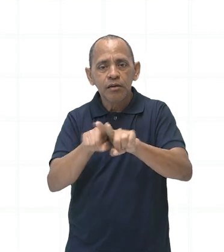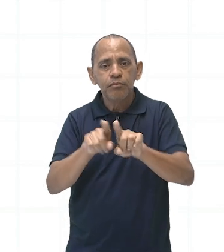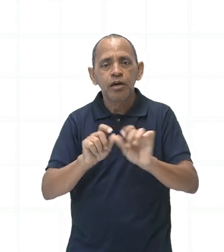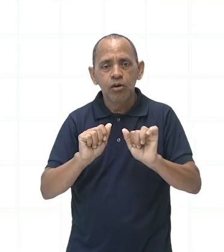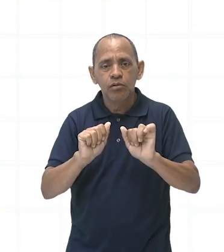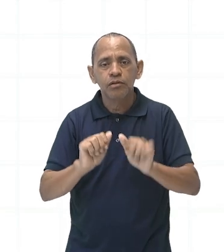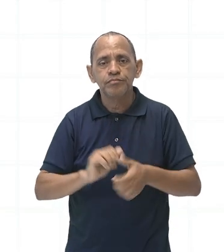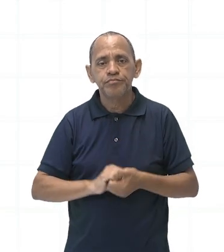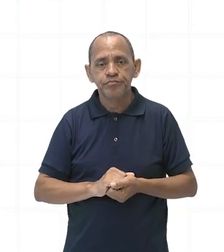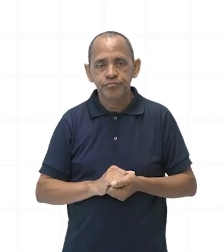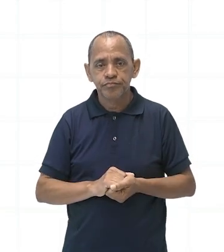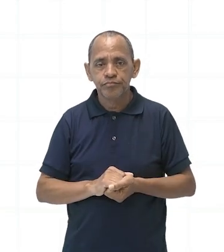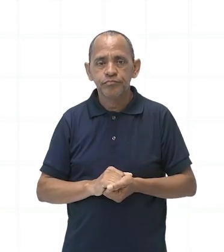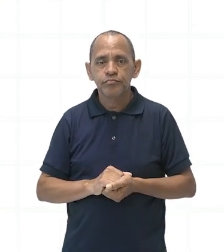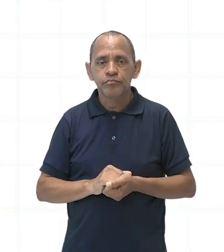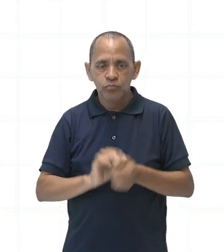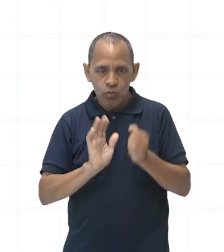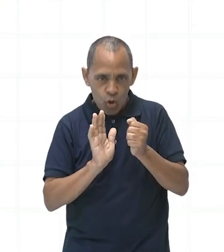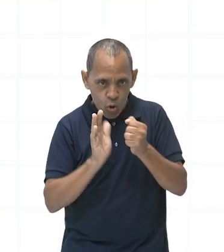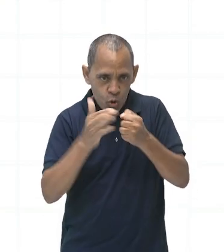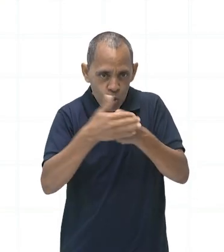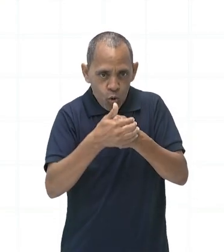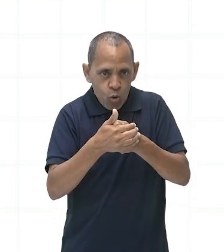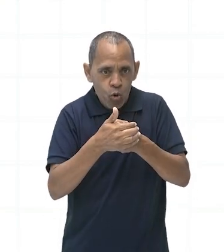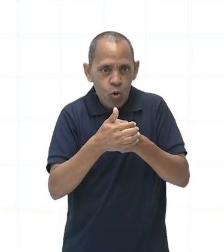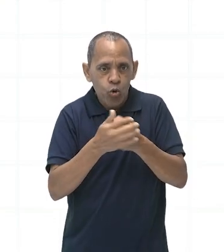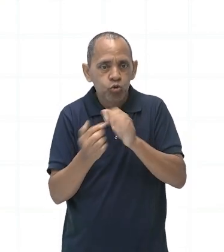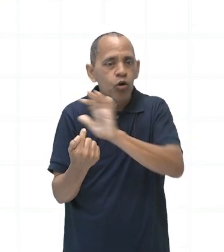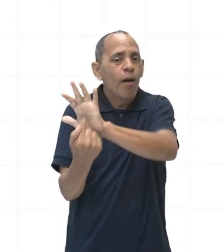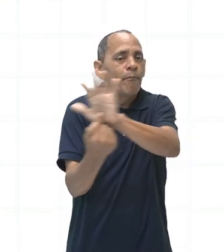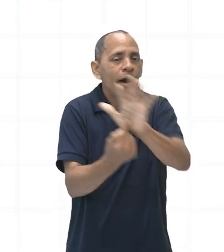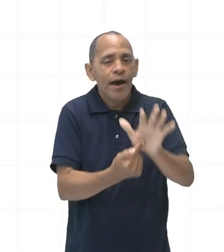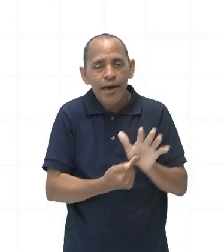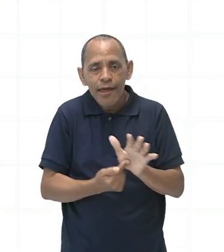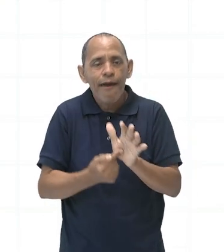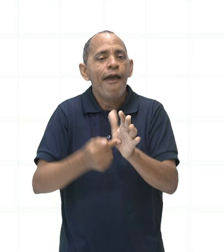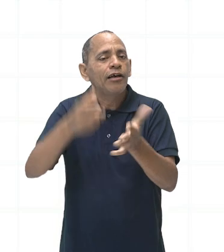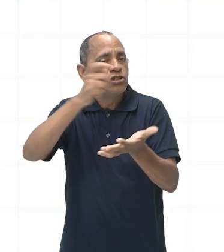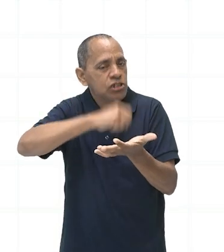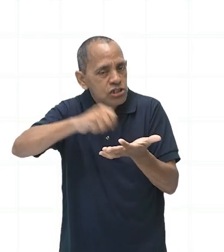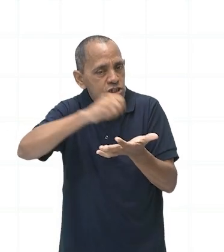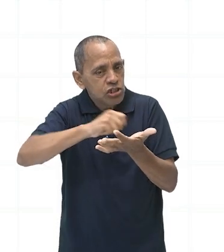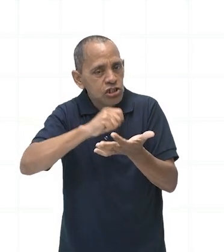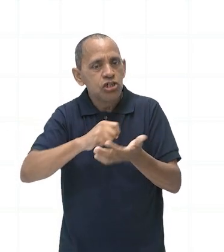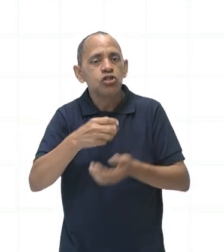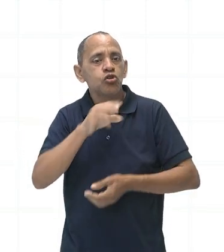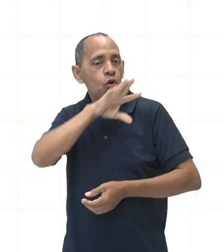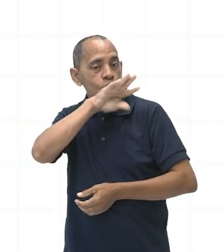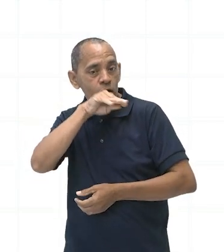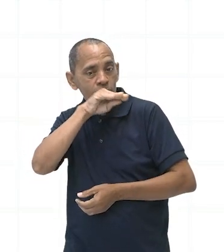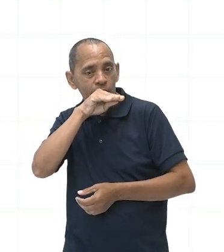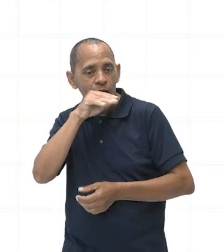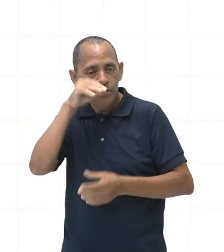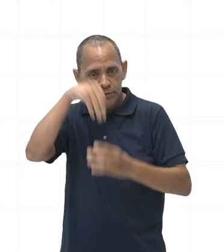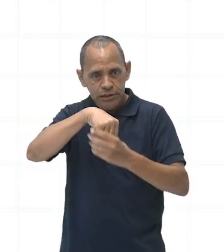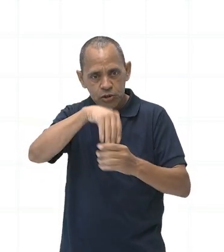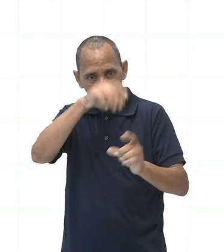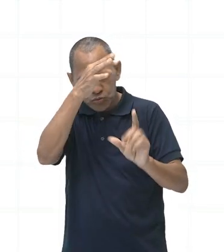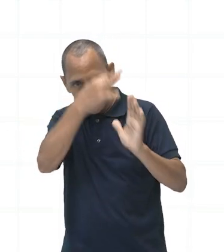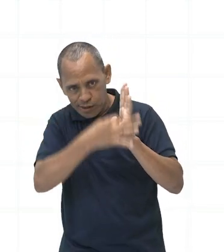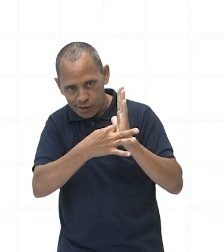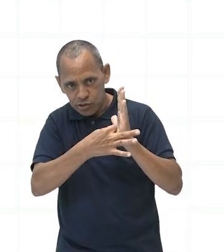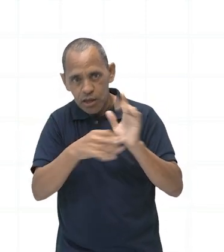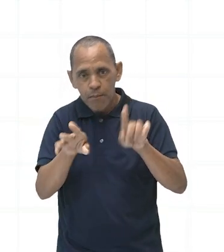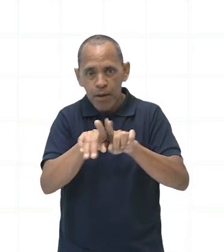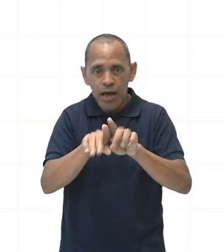sujeito. Sujeito oculto é aquele que não aparece de forma explícita, escrito ou falado no texto, tá bom, gente?